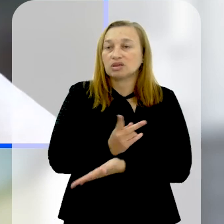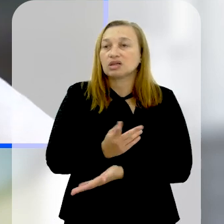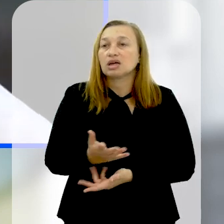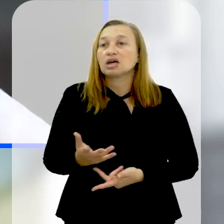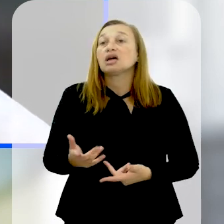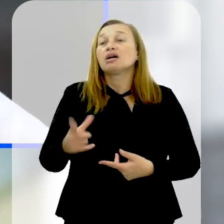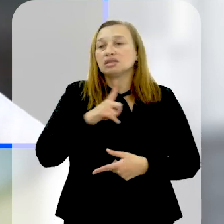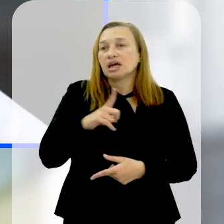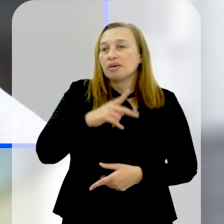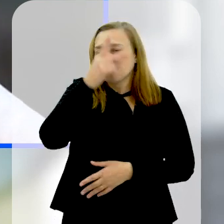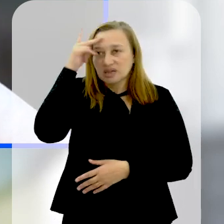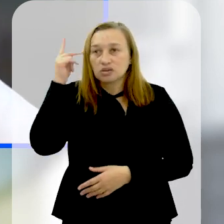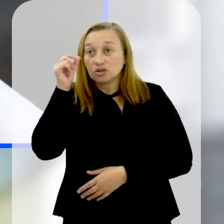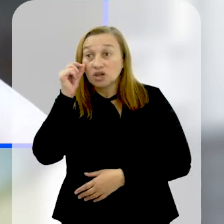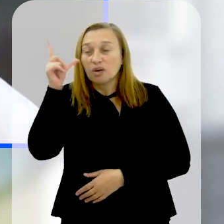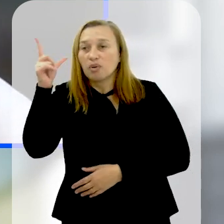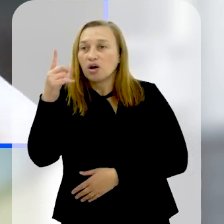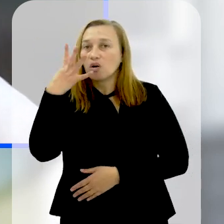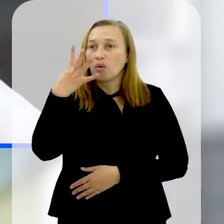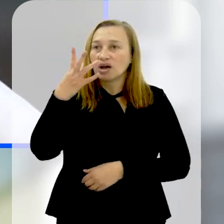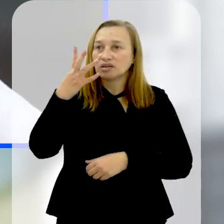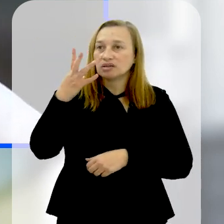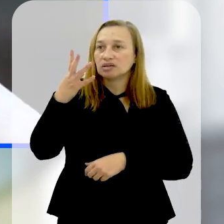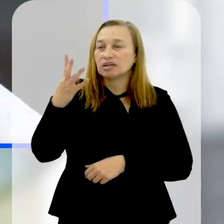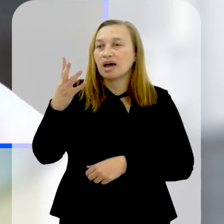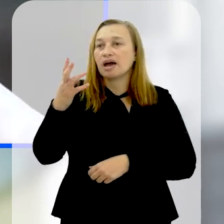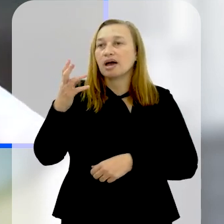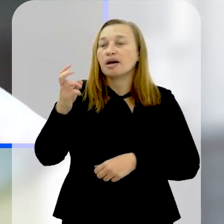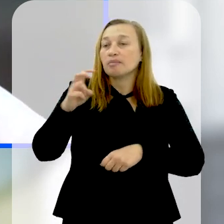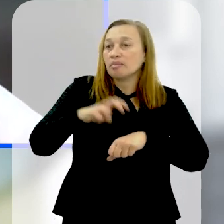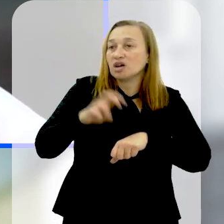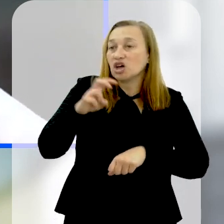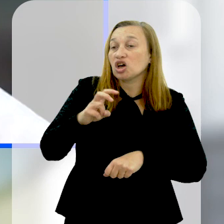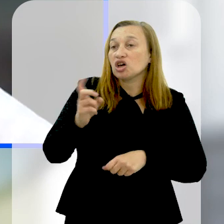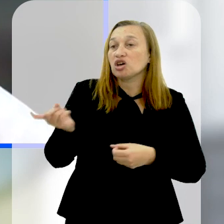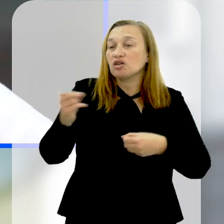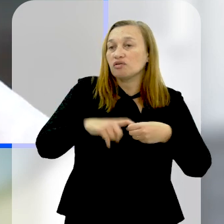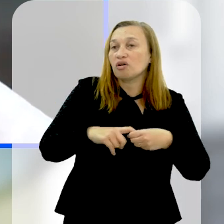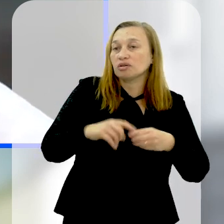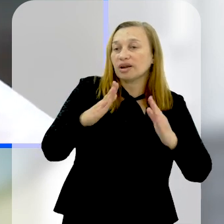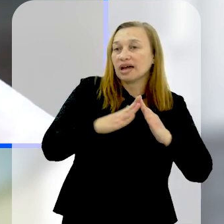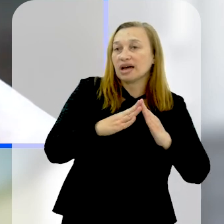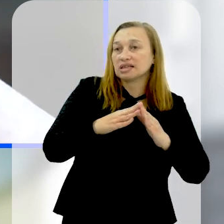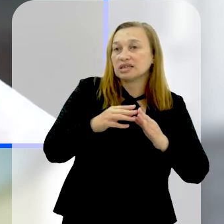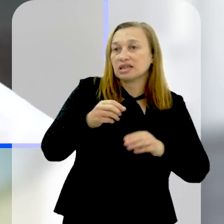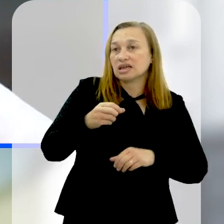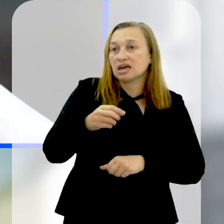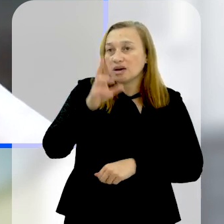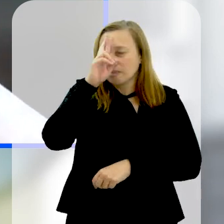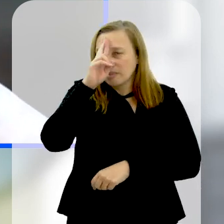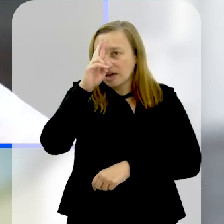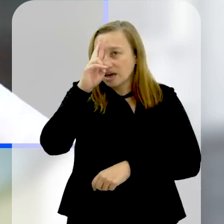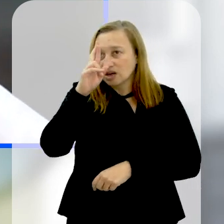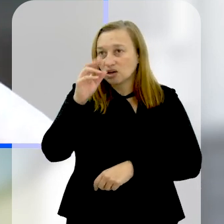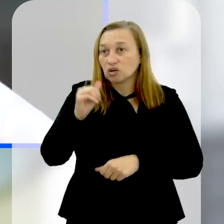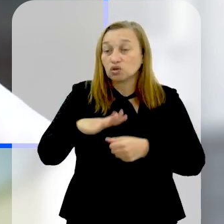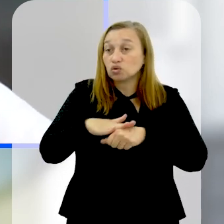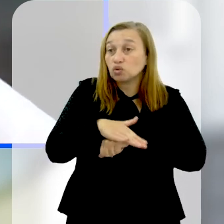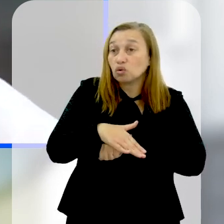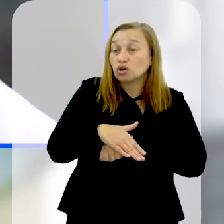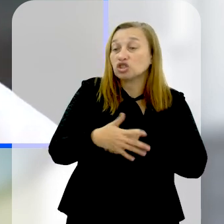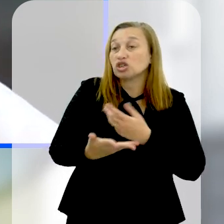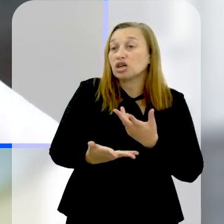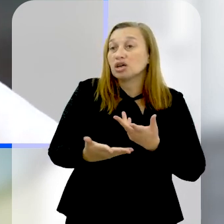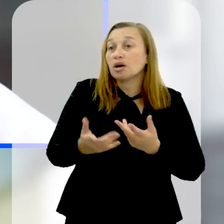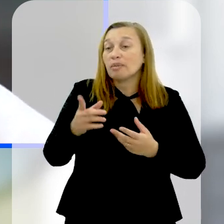A gente tem que lembrar também que tem pessoas que acordam 4 horas da manhã e voltam para casa meia-noite, que passam um